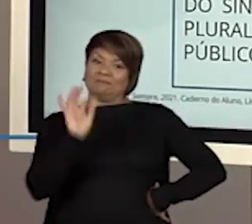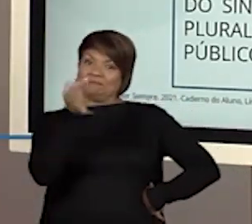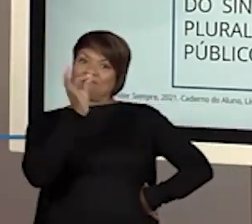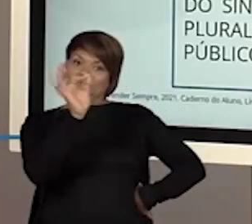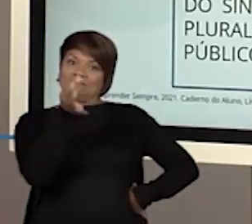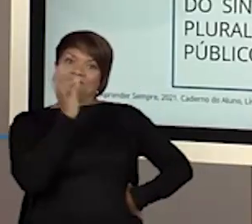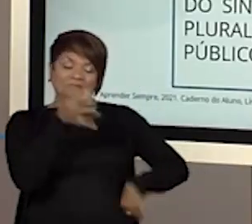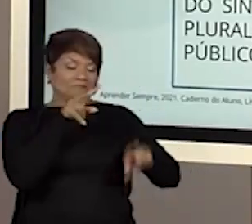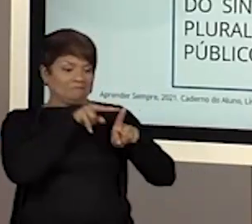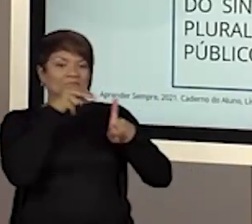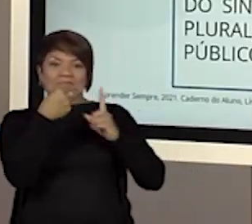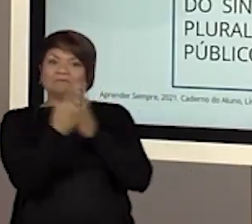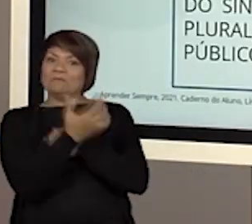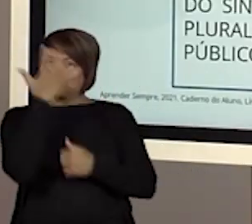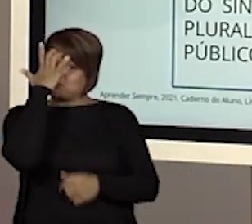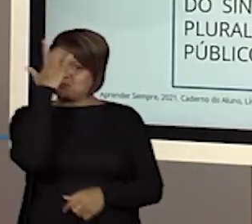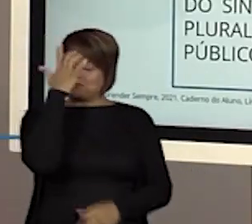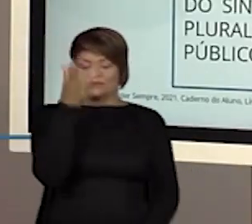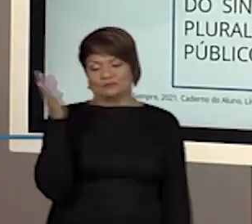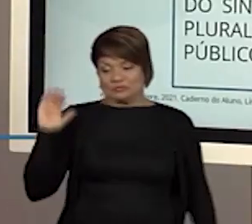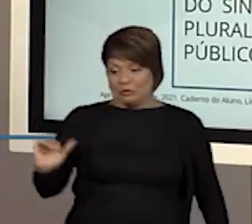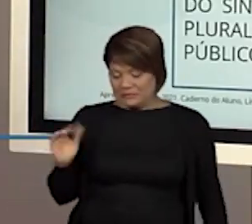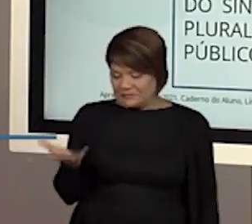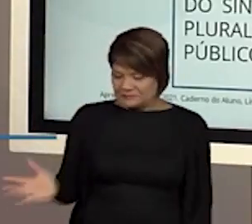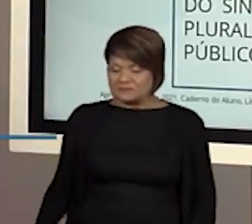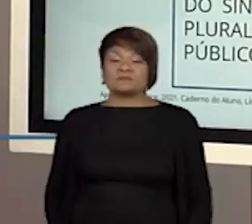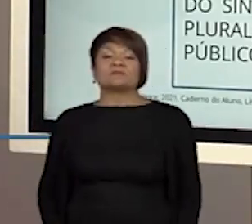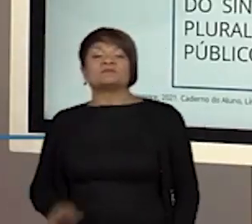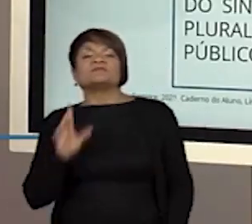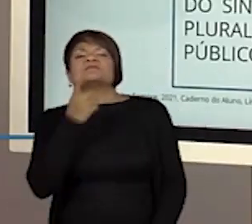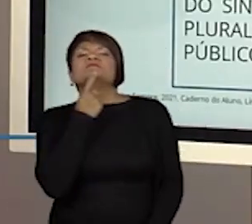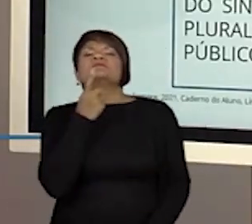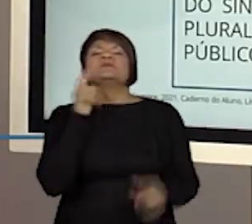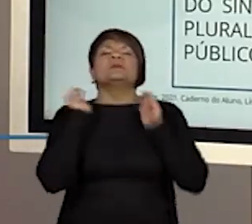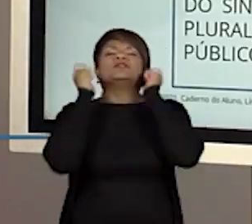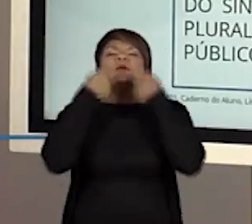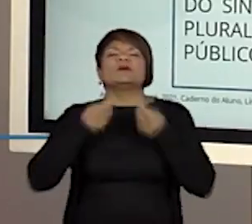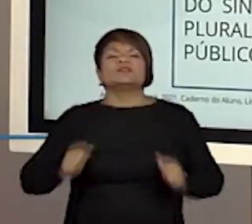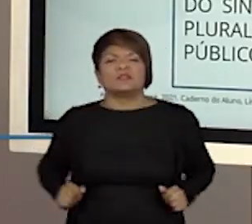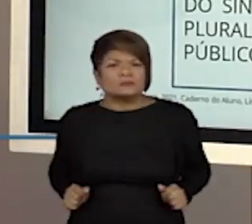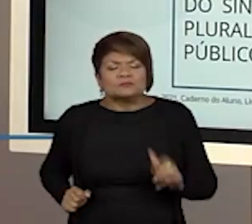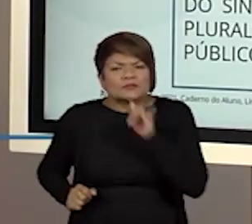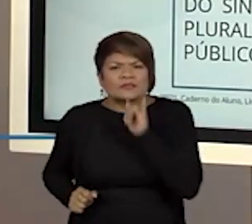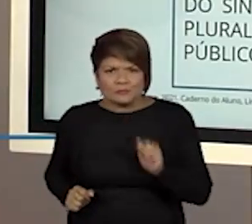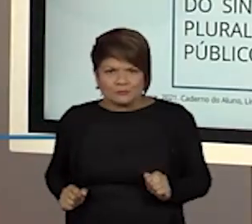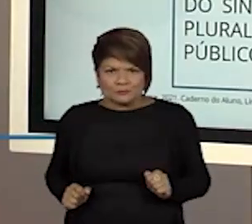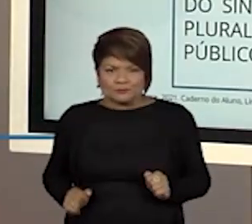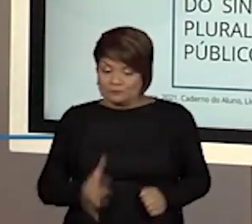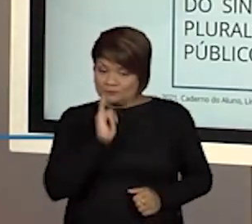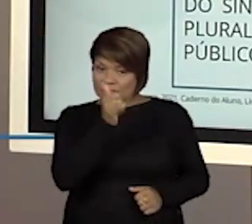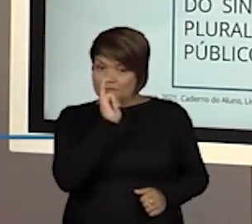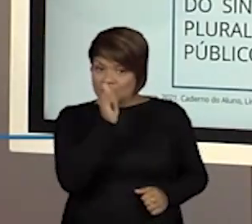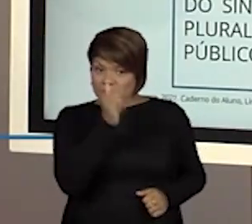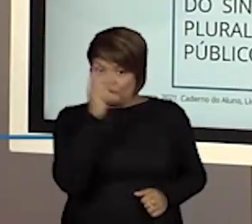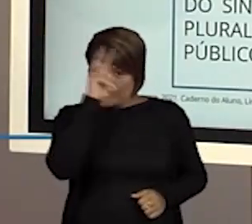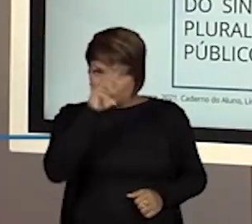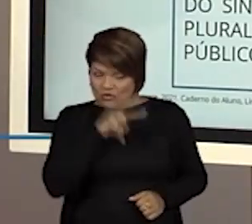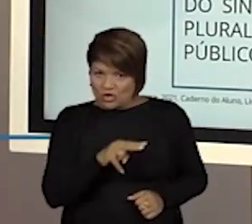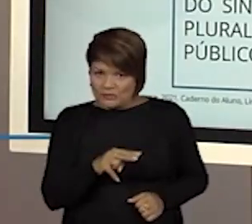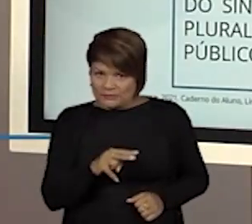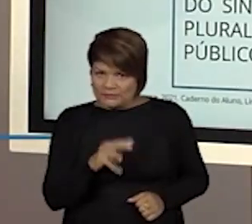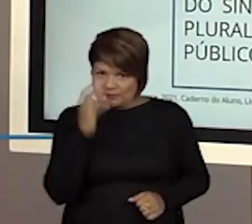forma que ele imagina, da forma que ele vê. Será que a Chapeuzinho Vermelho iria contar a história da mesma